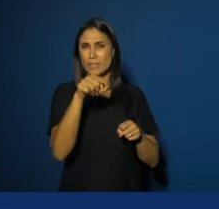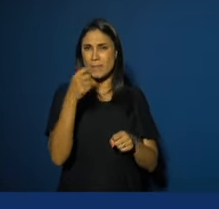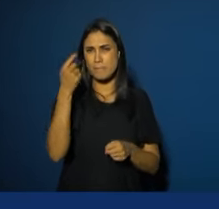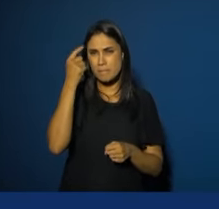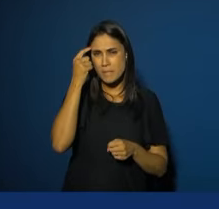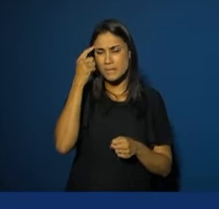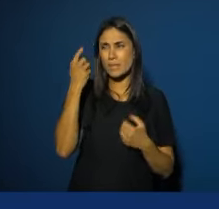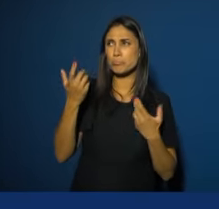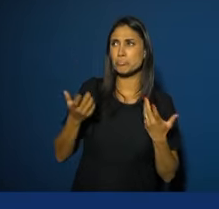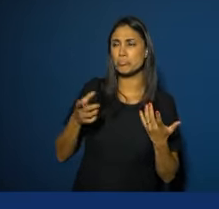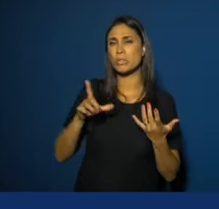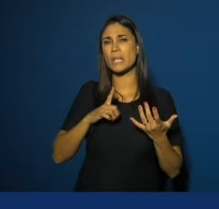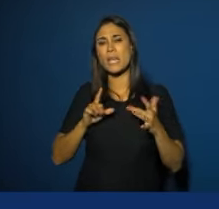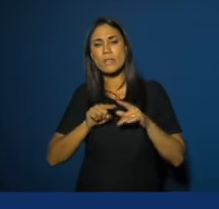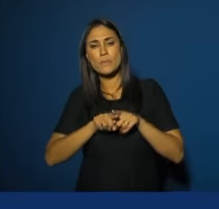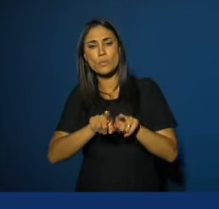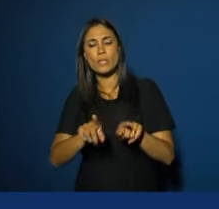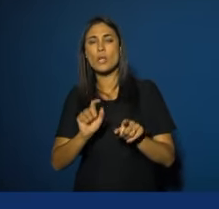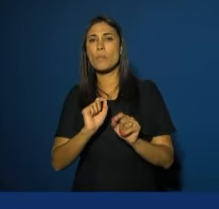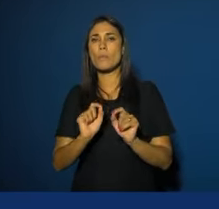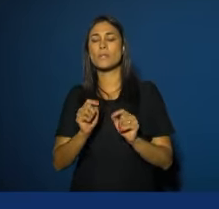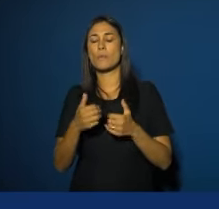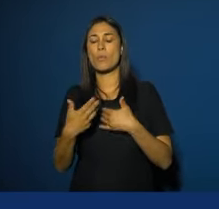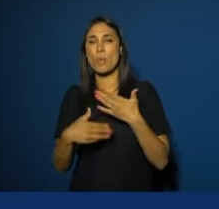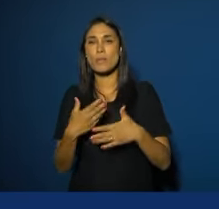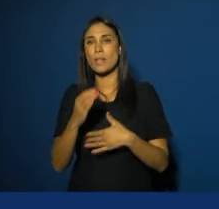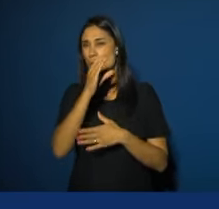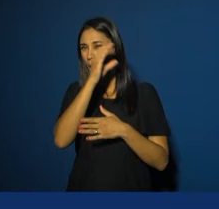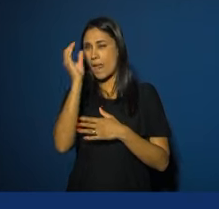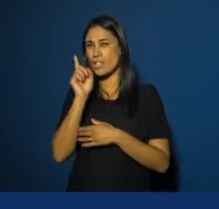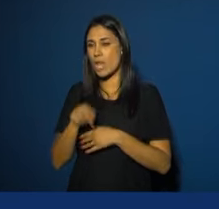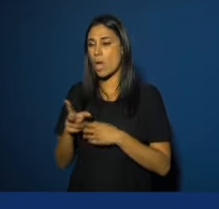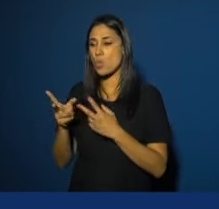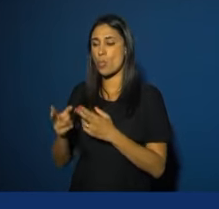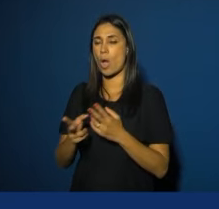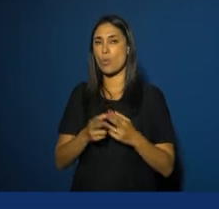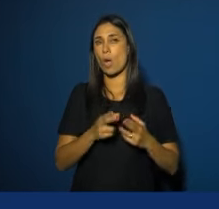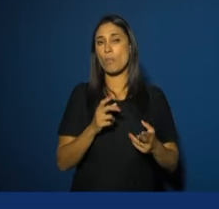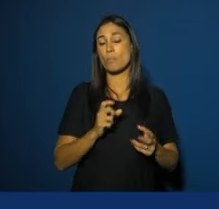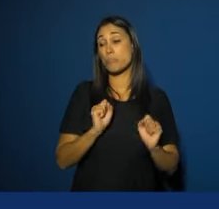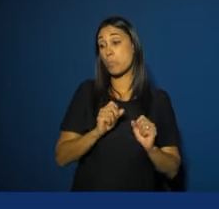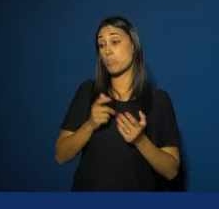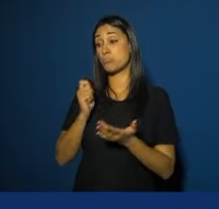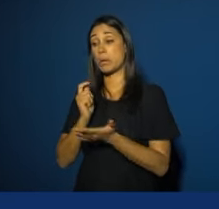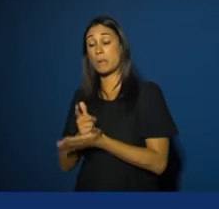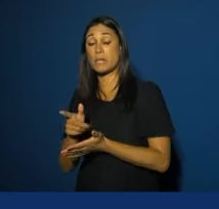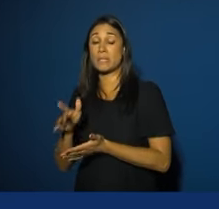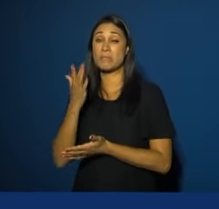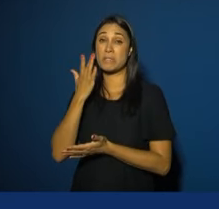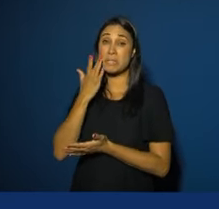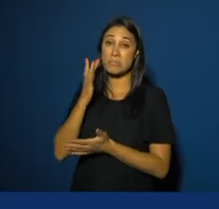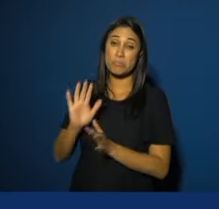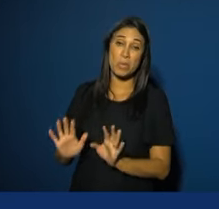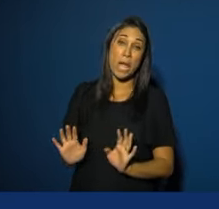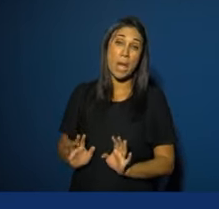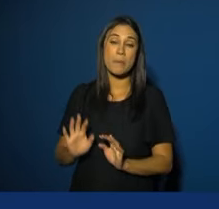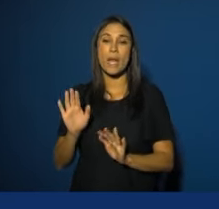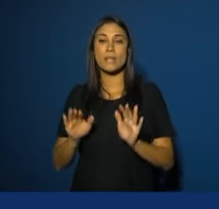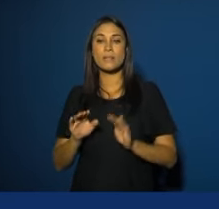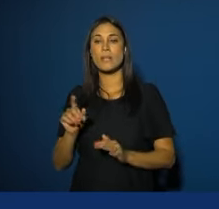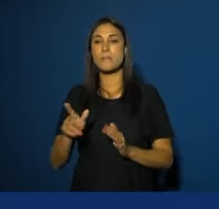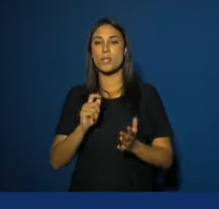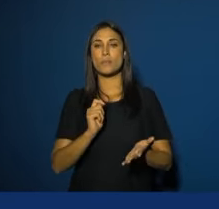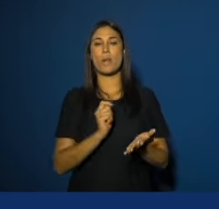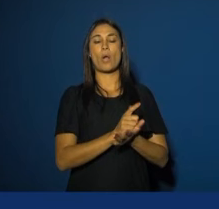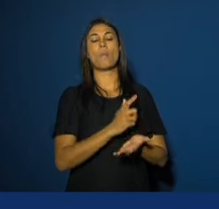ter sinergias, né? O processo, o cliente é o mesmo, o poder de pagamento do cliente, você sabe, às vezes o cliente pode pagar uma conta de 100